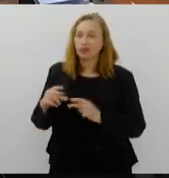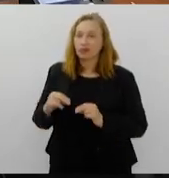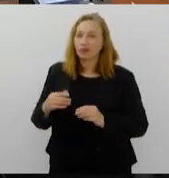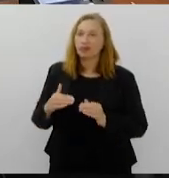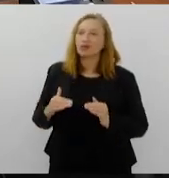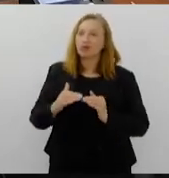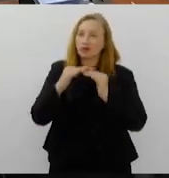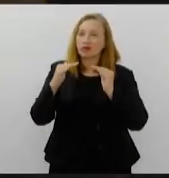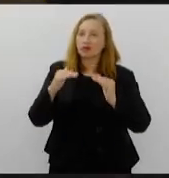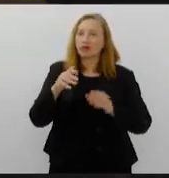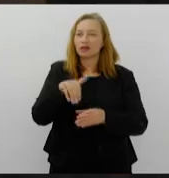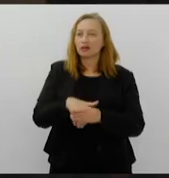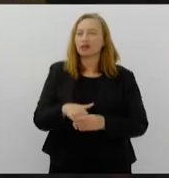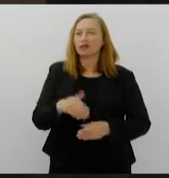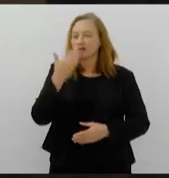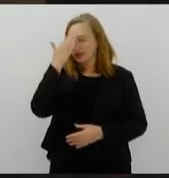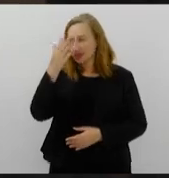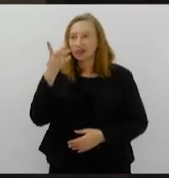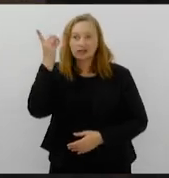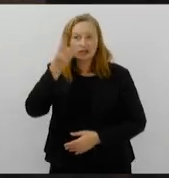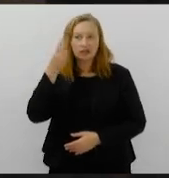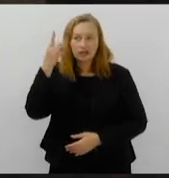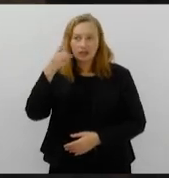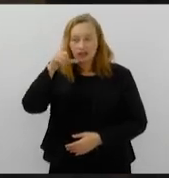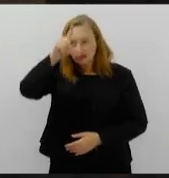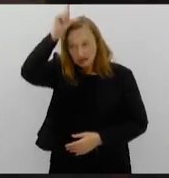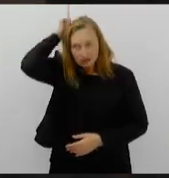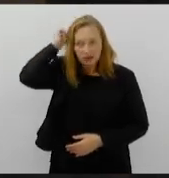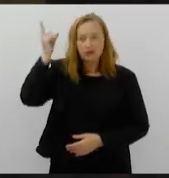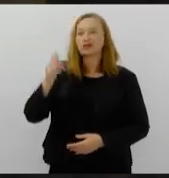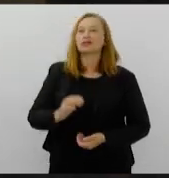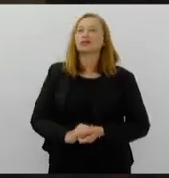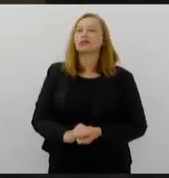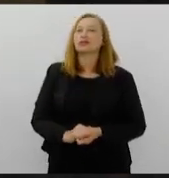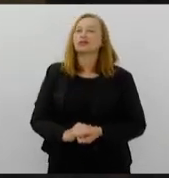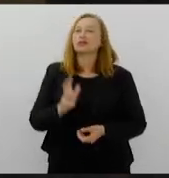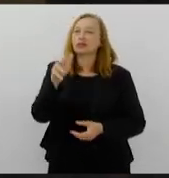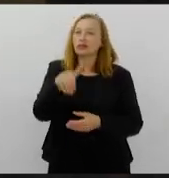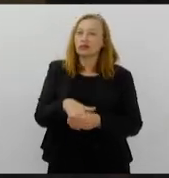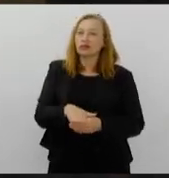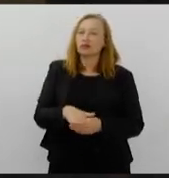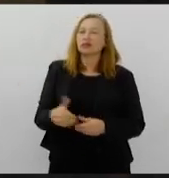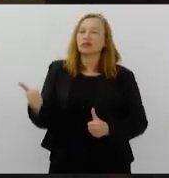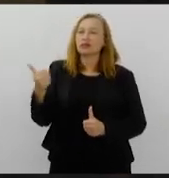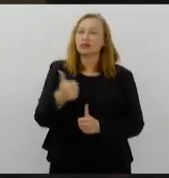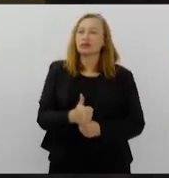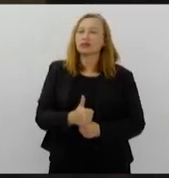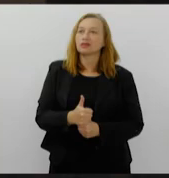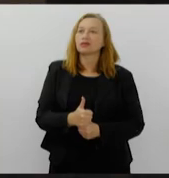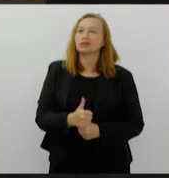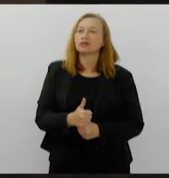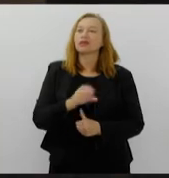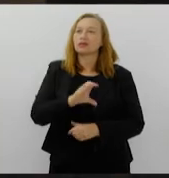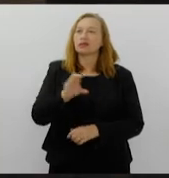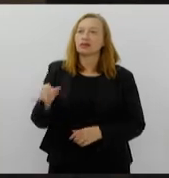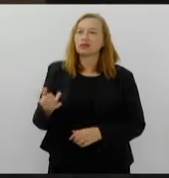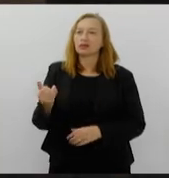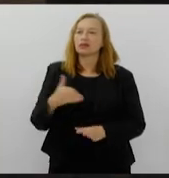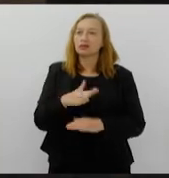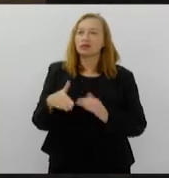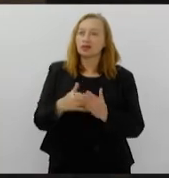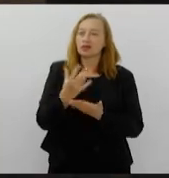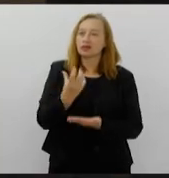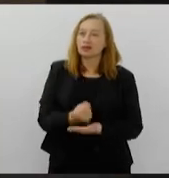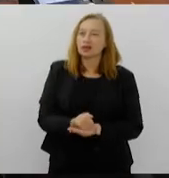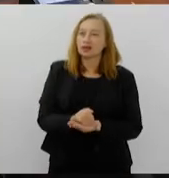favorável. Muito obrigado, deputado Luiz Paulo. Com os pareceres emitidos em votação substitutivo da CCJ, os senhores que